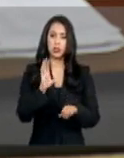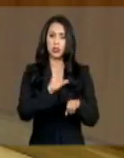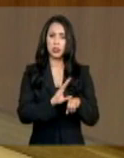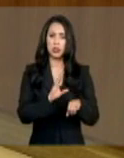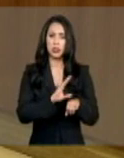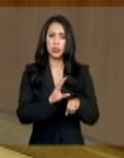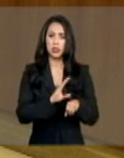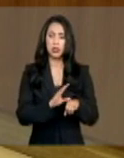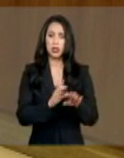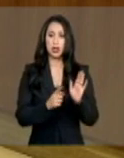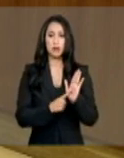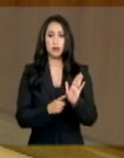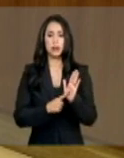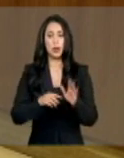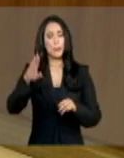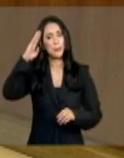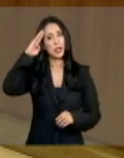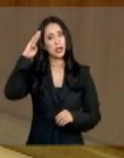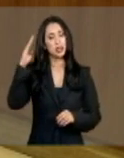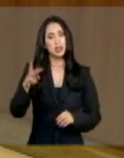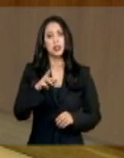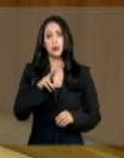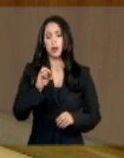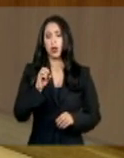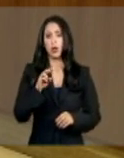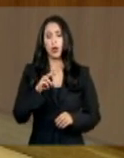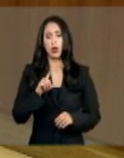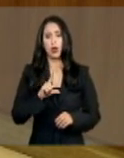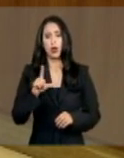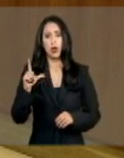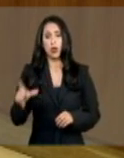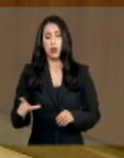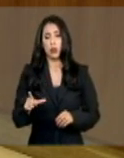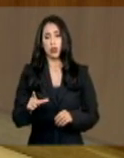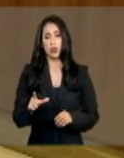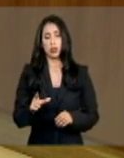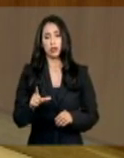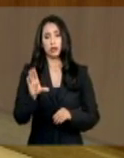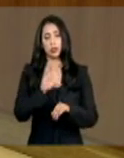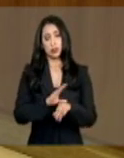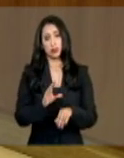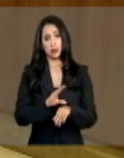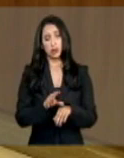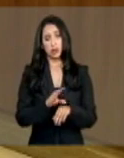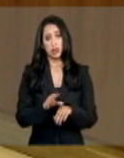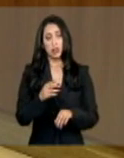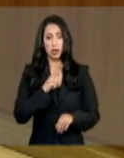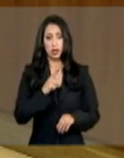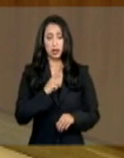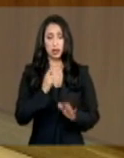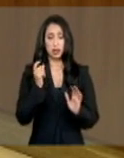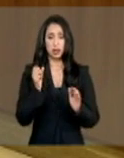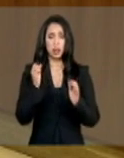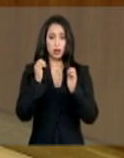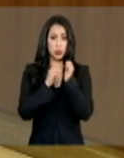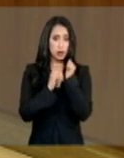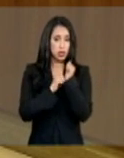revela o principal rol das garantias e franquias constitucionais no que preserva o sigilo